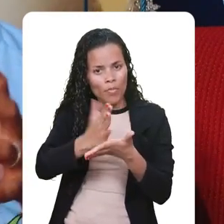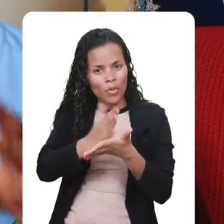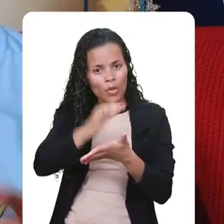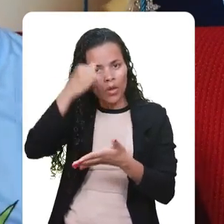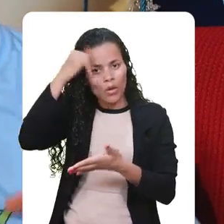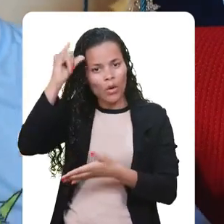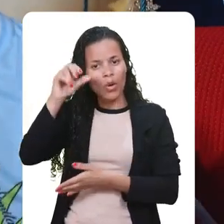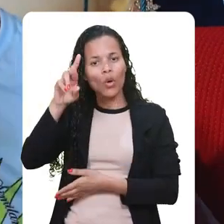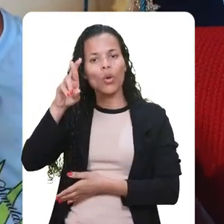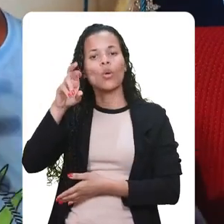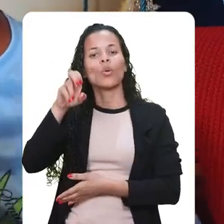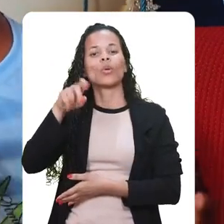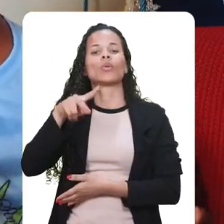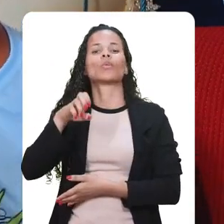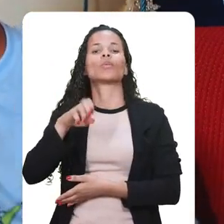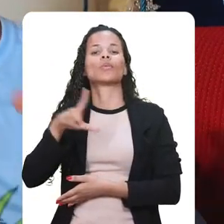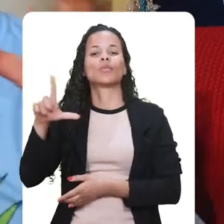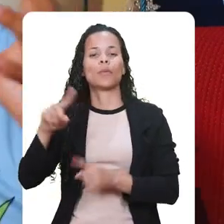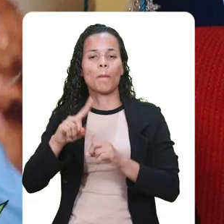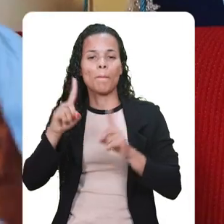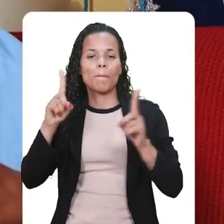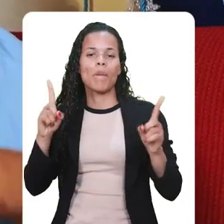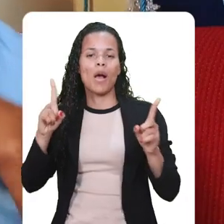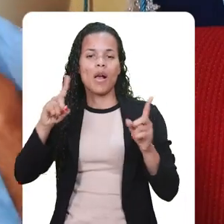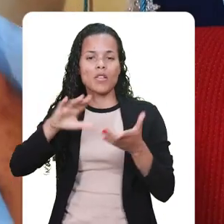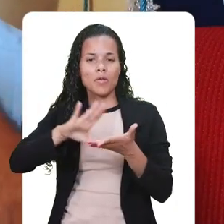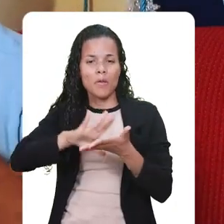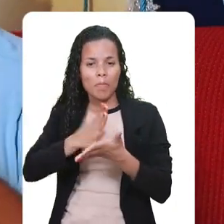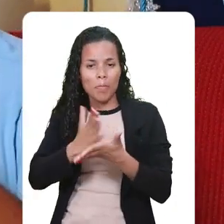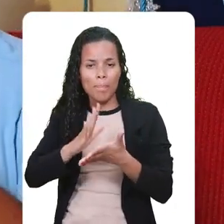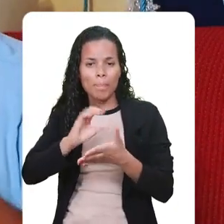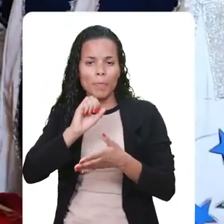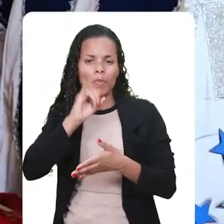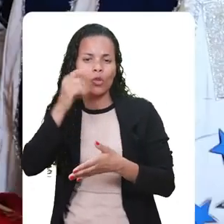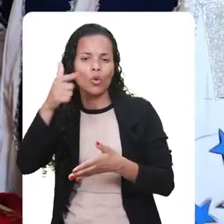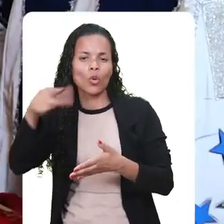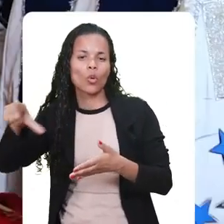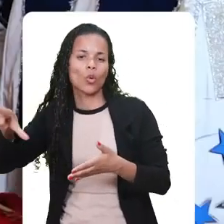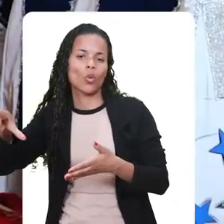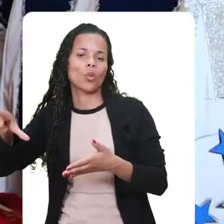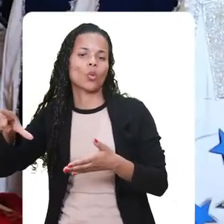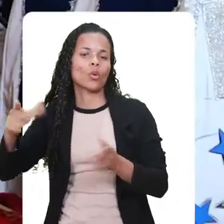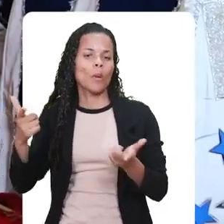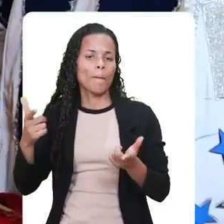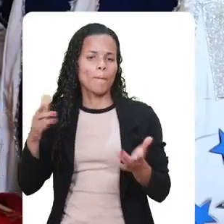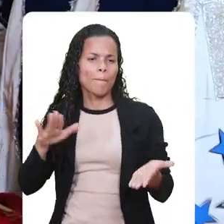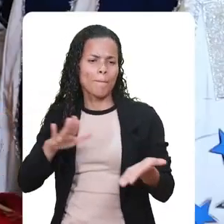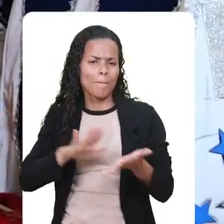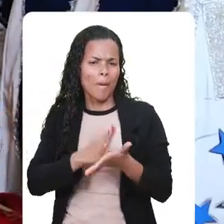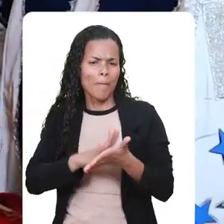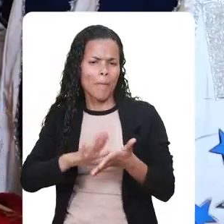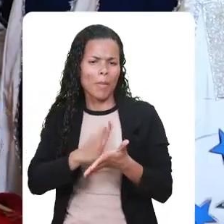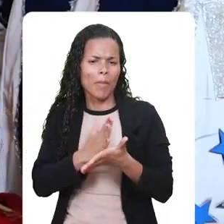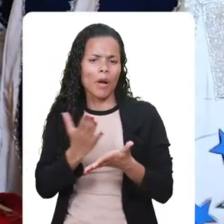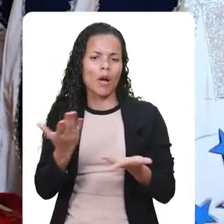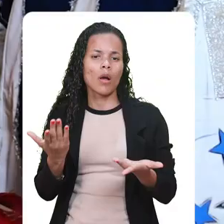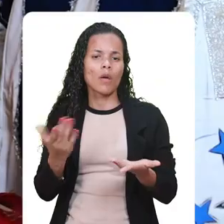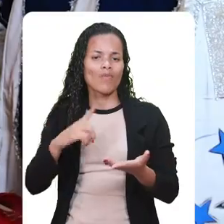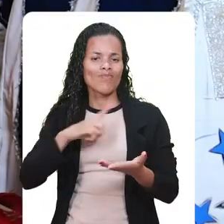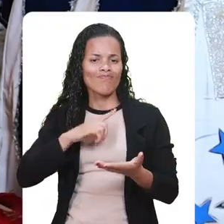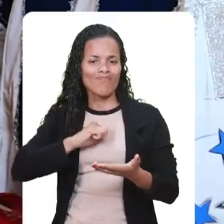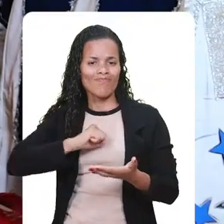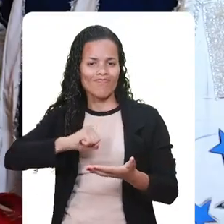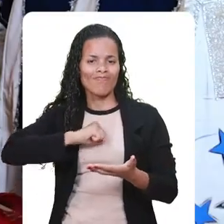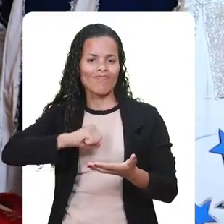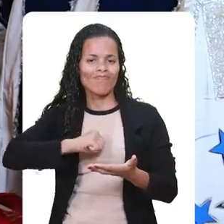da batucada do boi roxinol, ser mais compassada. Se fosse outra pegada de